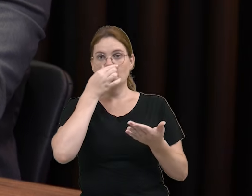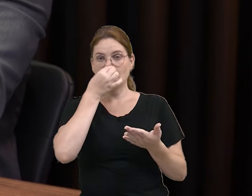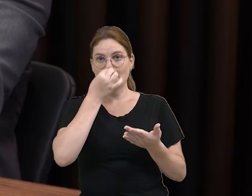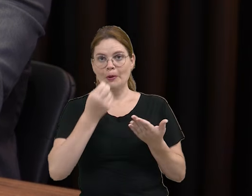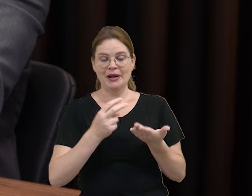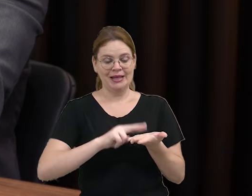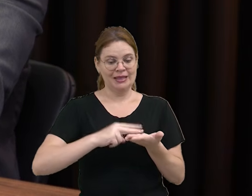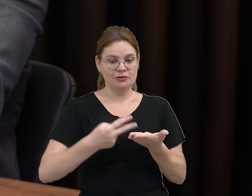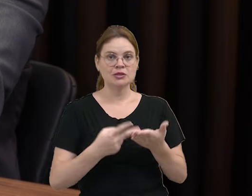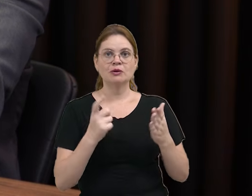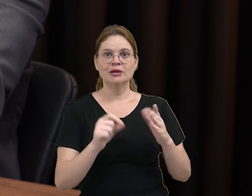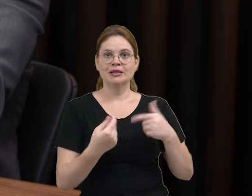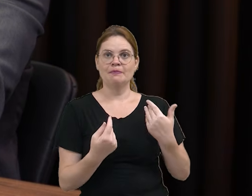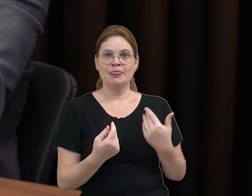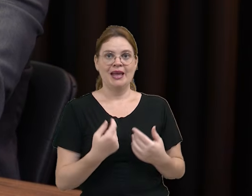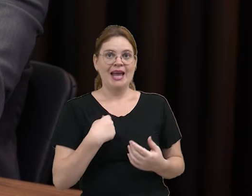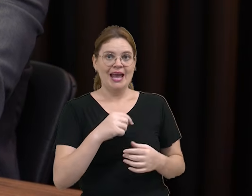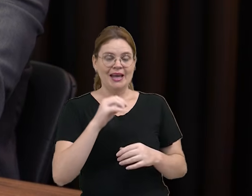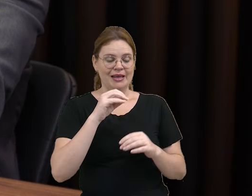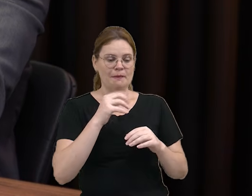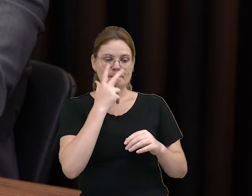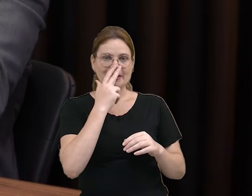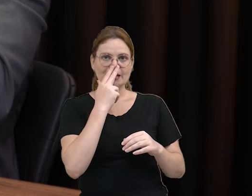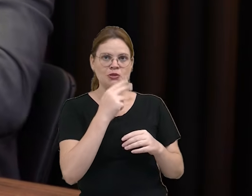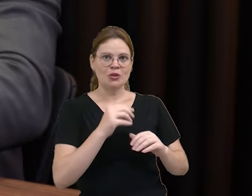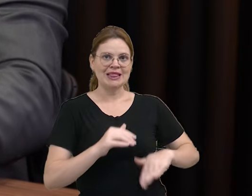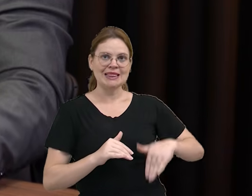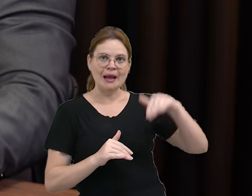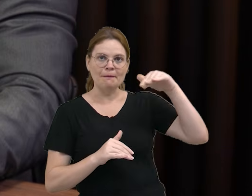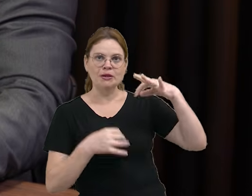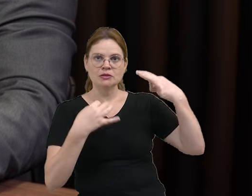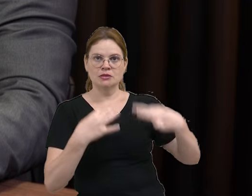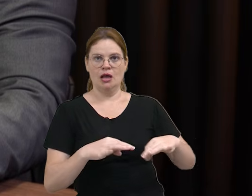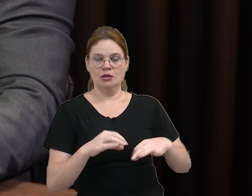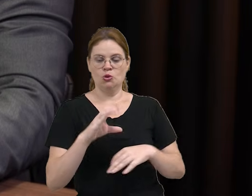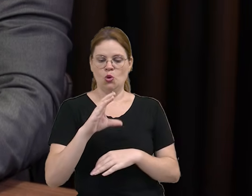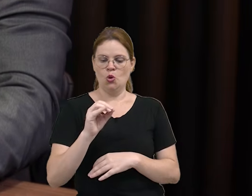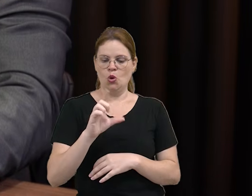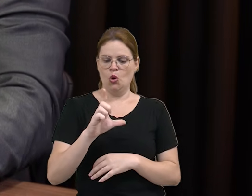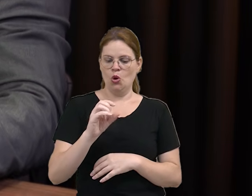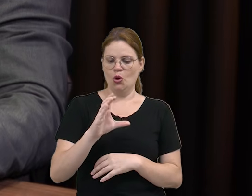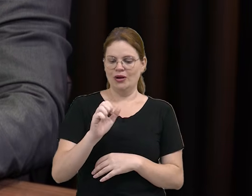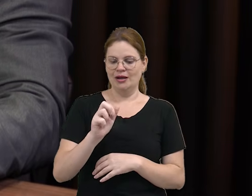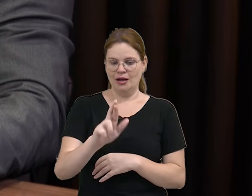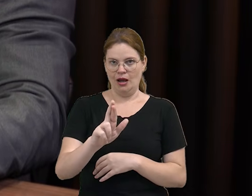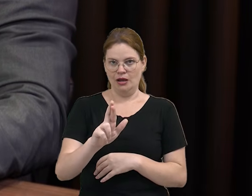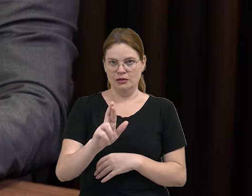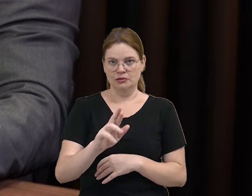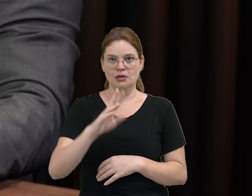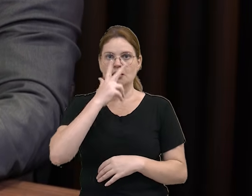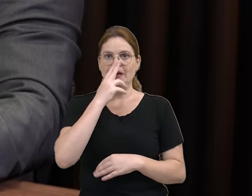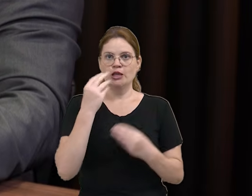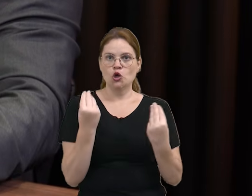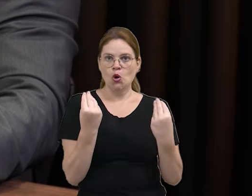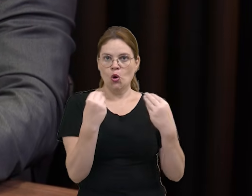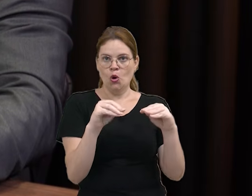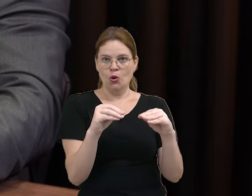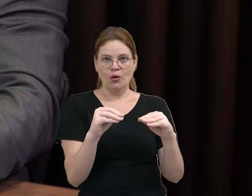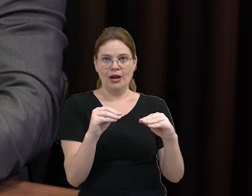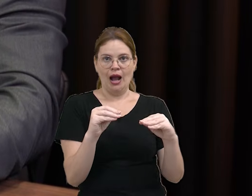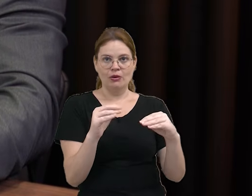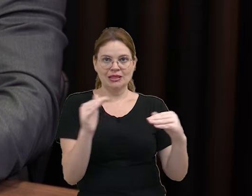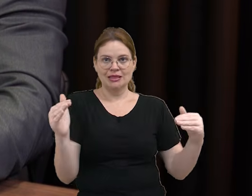É a construção da identidade. E colocar do tamanho certo, entende-se o quê? Entende-se que você vai tirar o que está